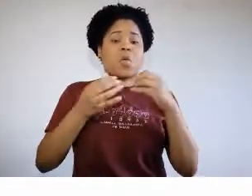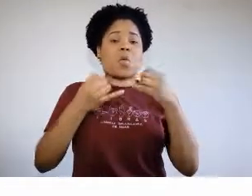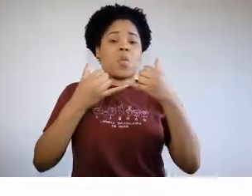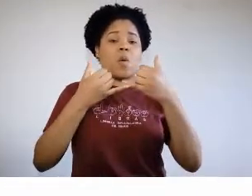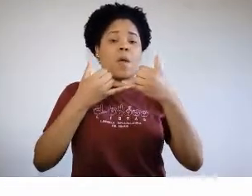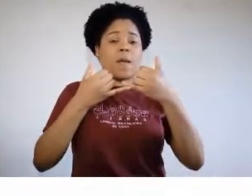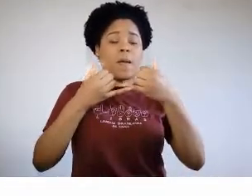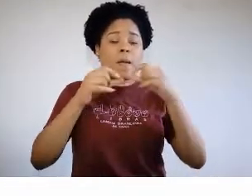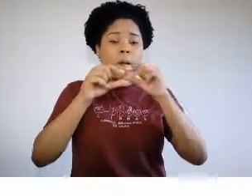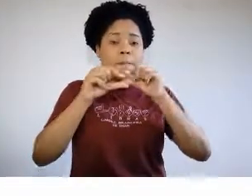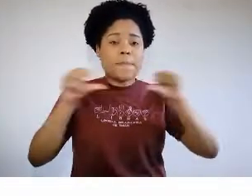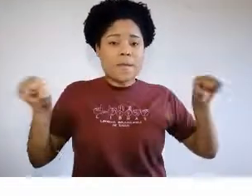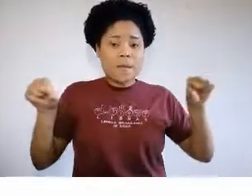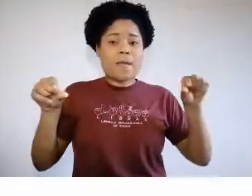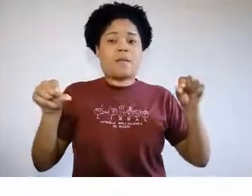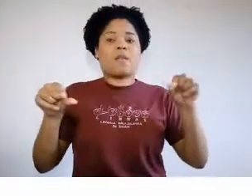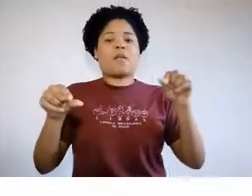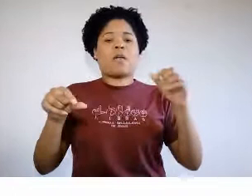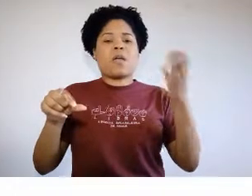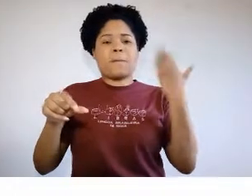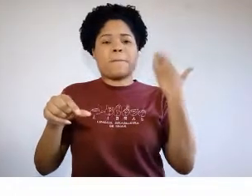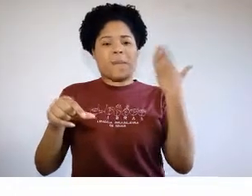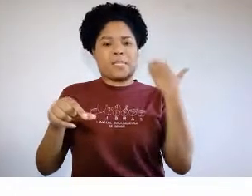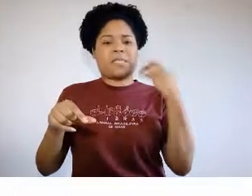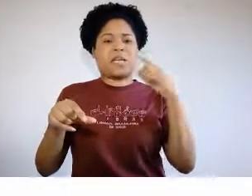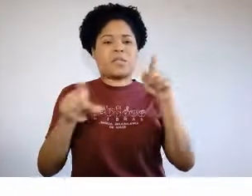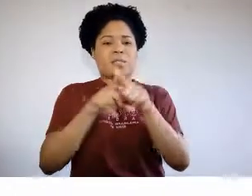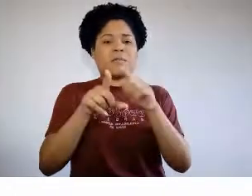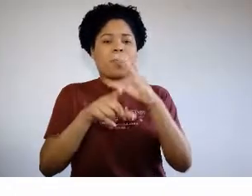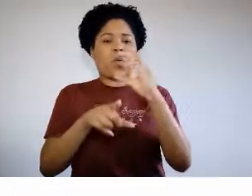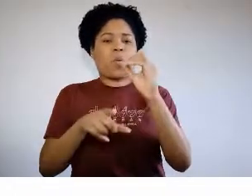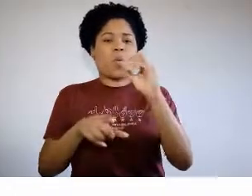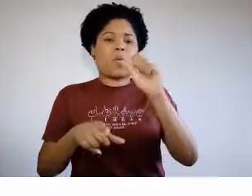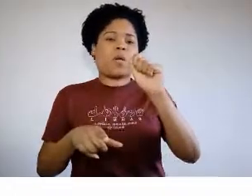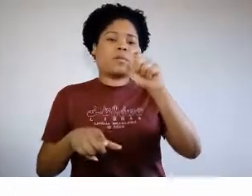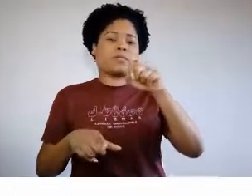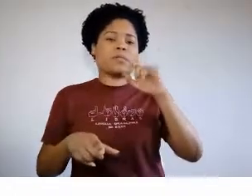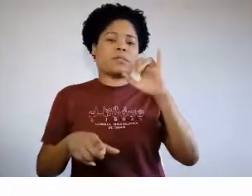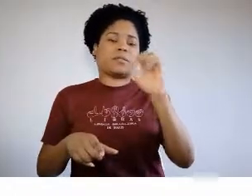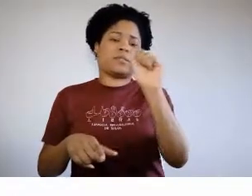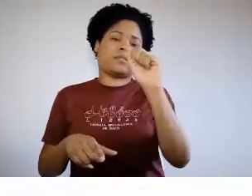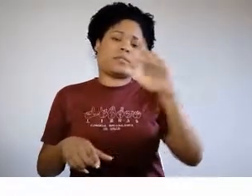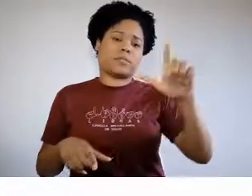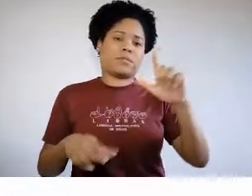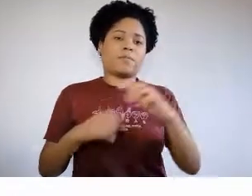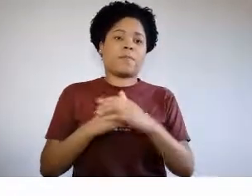o cabeamento que era muito comum de ser utilizado era o cabo coaxial.